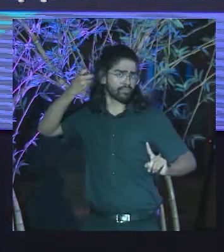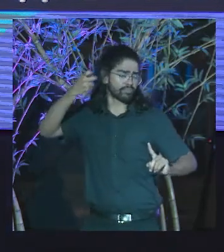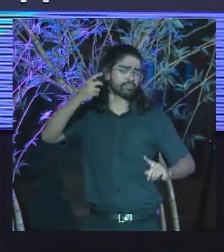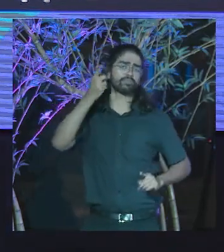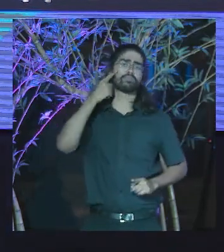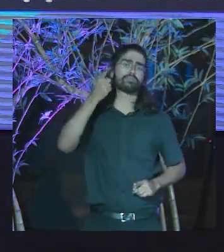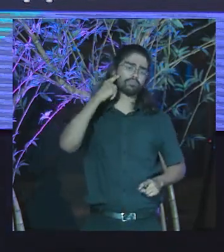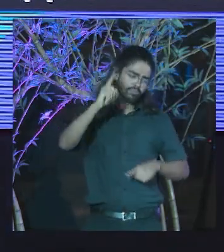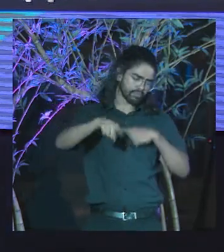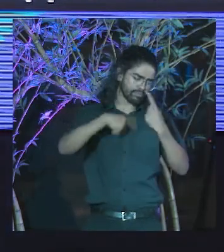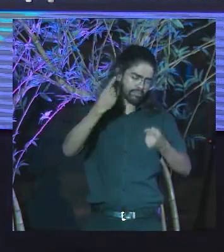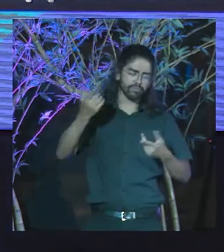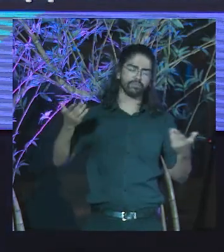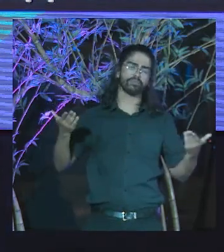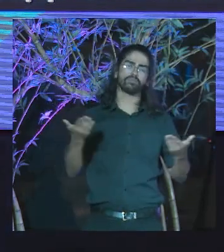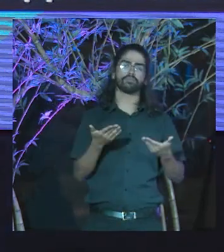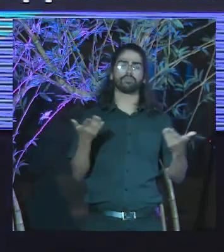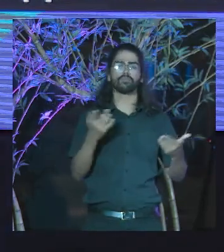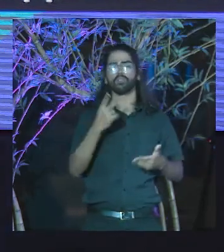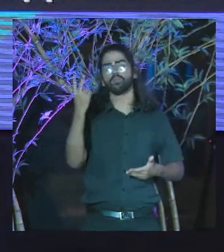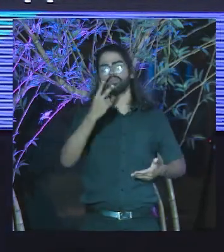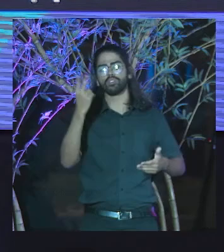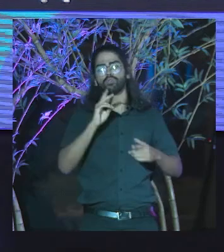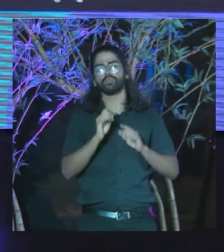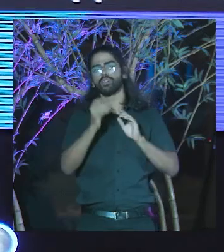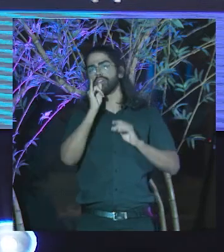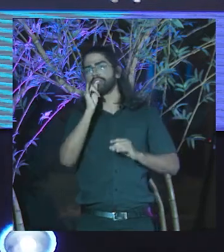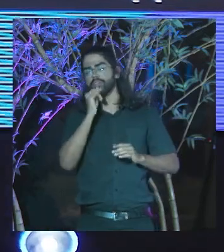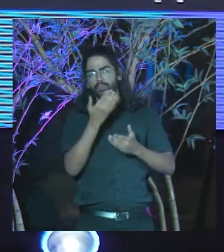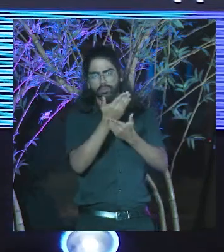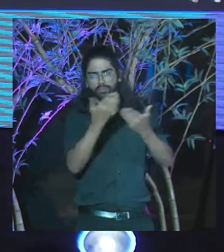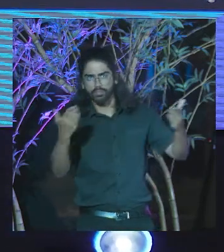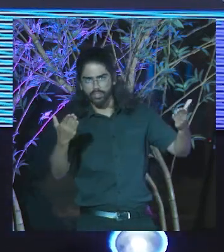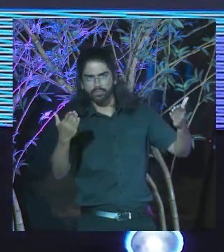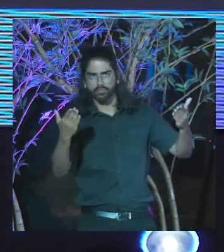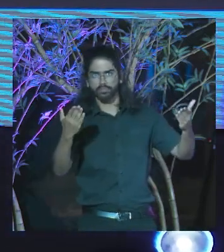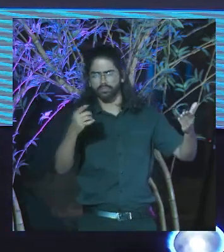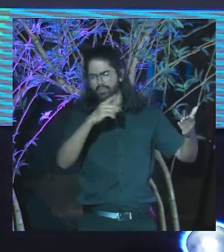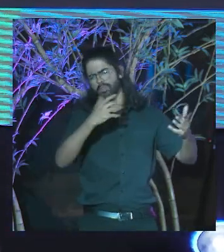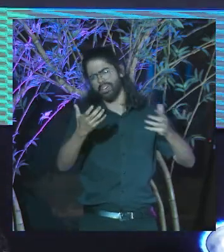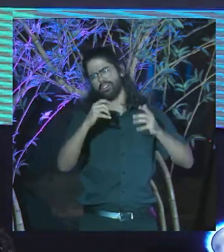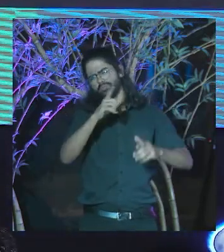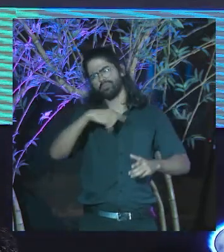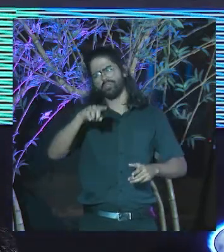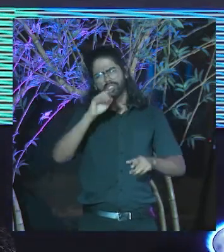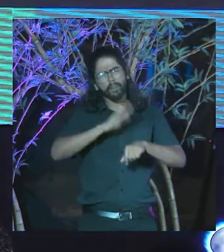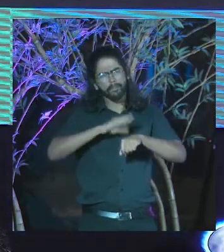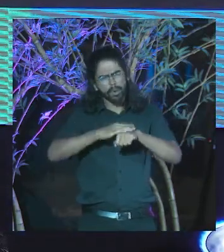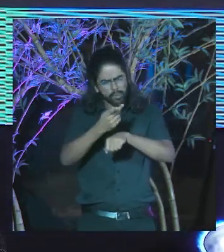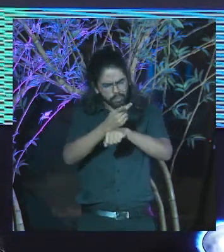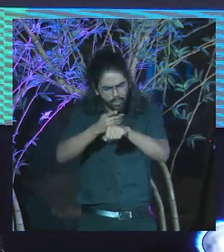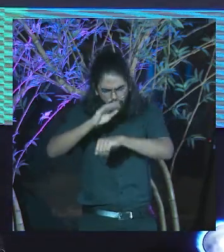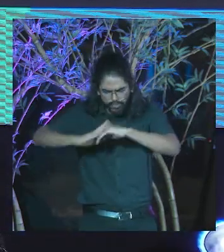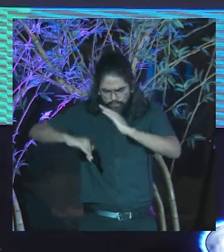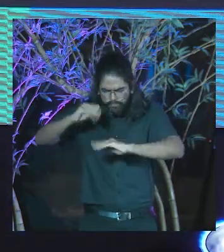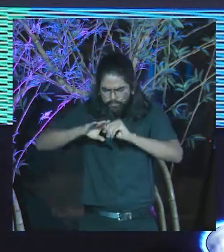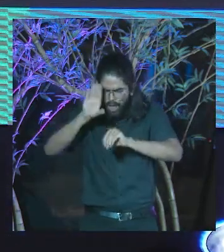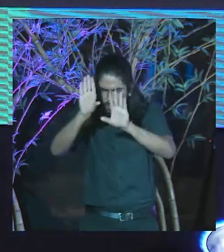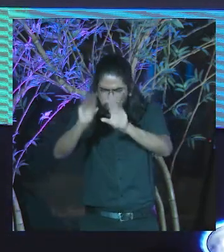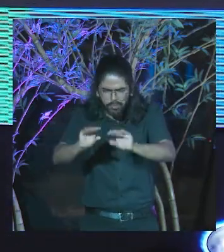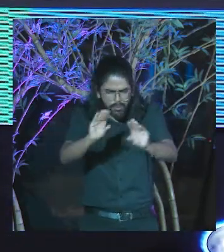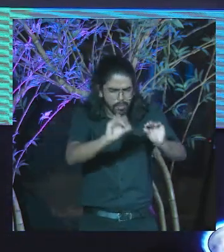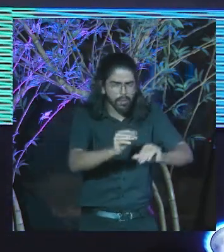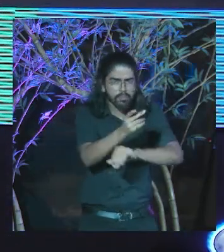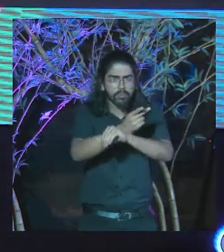vou trazer esse segundo exemplo aqui, porque eu quero deixar vocês navegarem nisso, tá? Vou deixar esse espaço